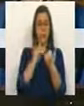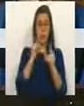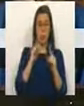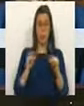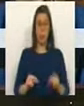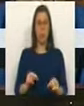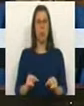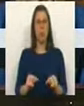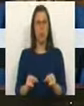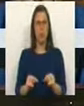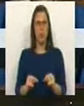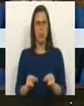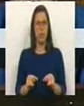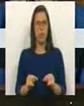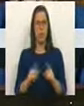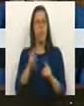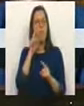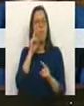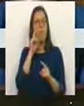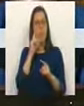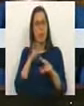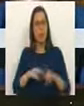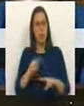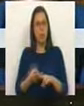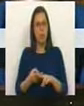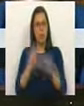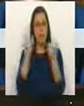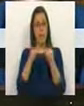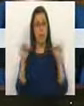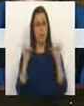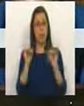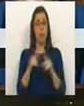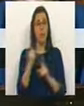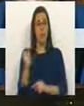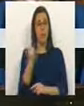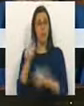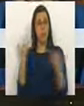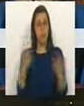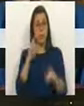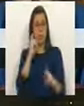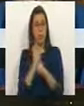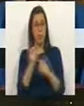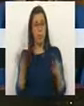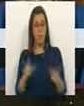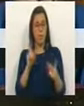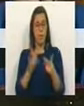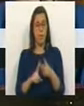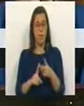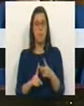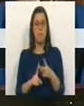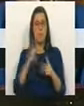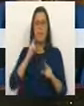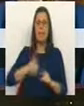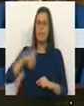dias de hoje. A preservação e o reforço da independência das instituições e da supervisão